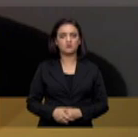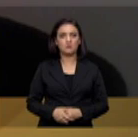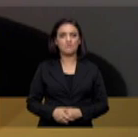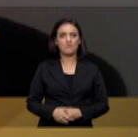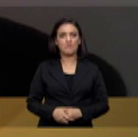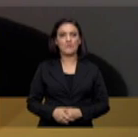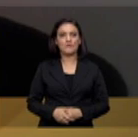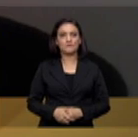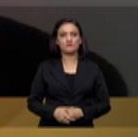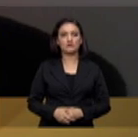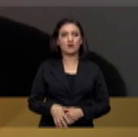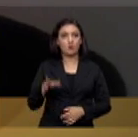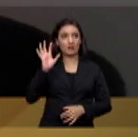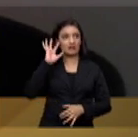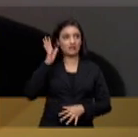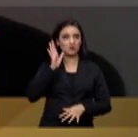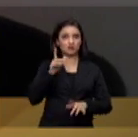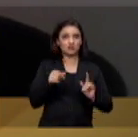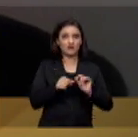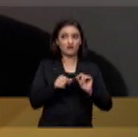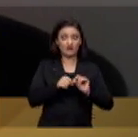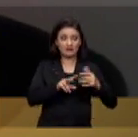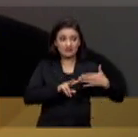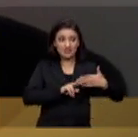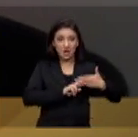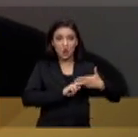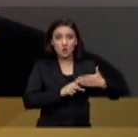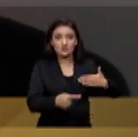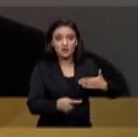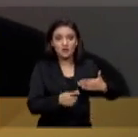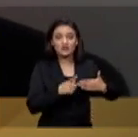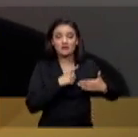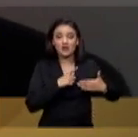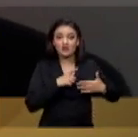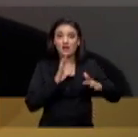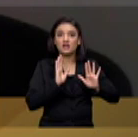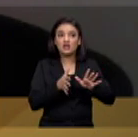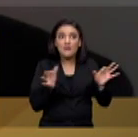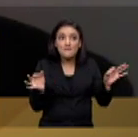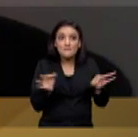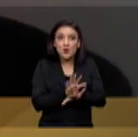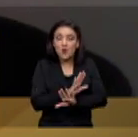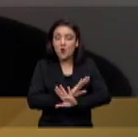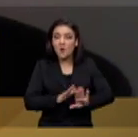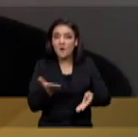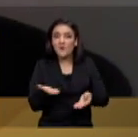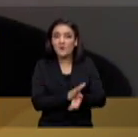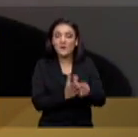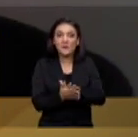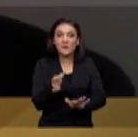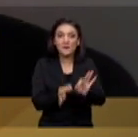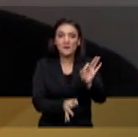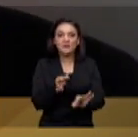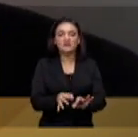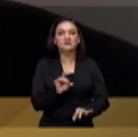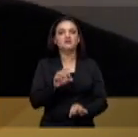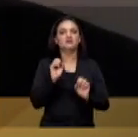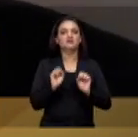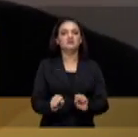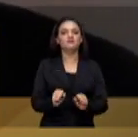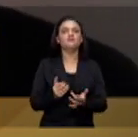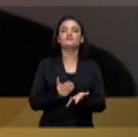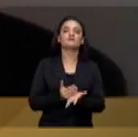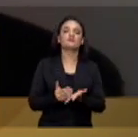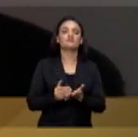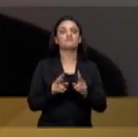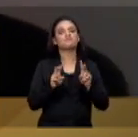emanam da decisão agravada após o seu trânsito em julgado somente poderão ser implementados em